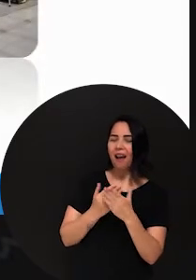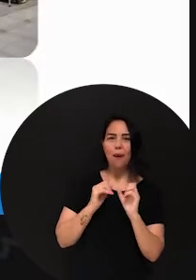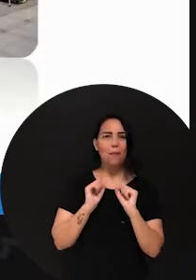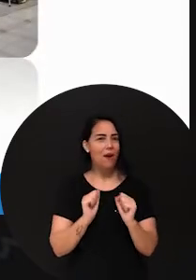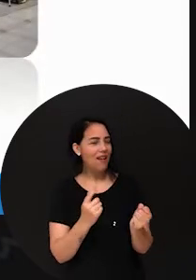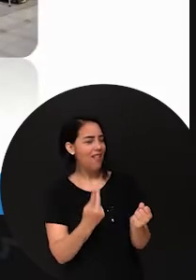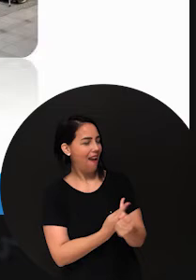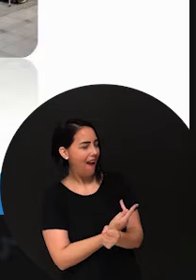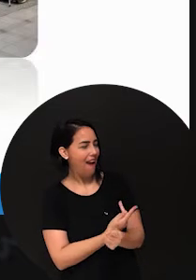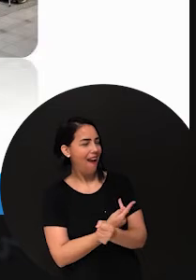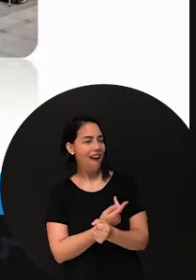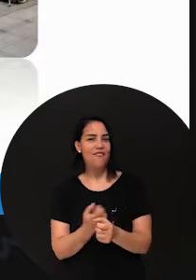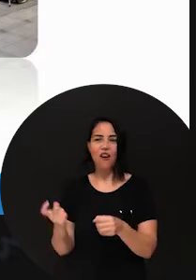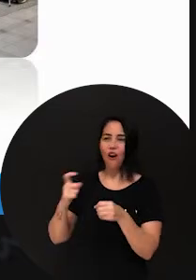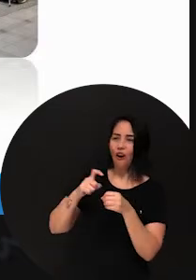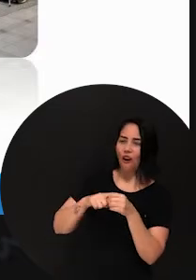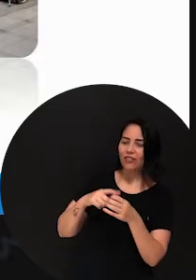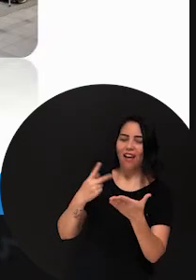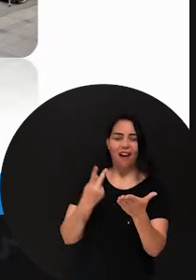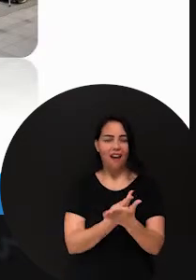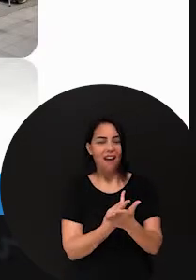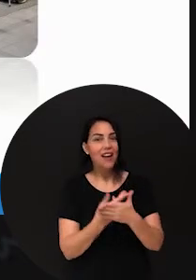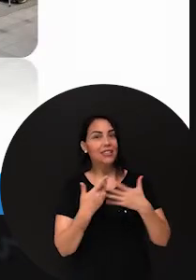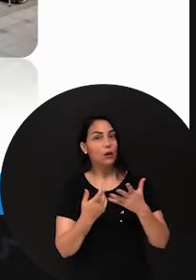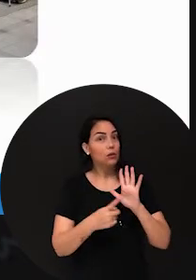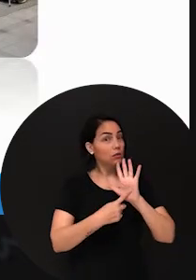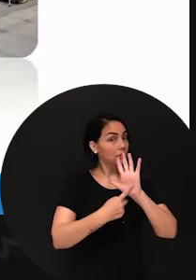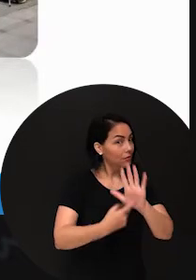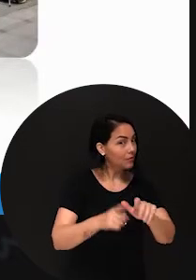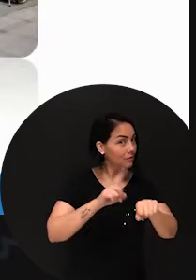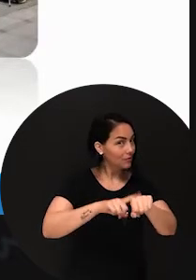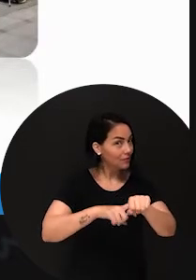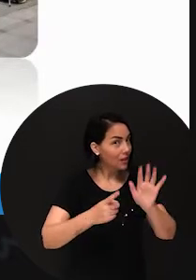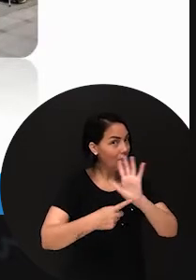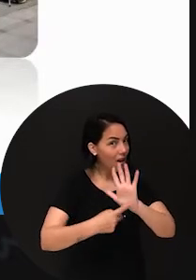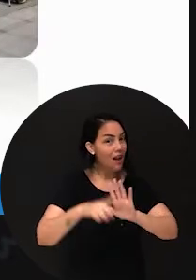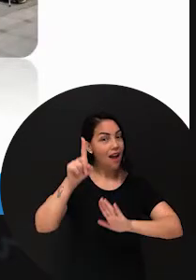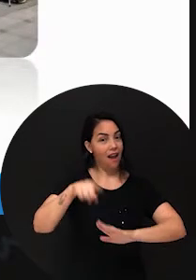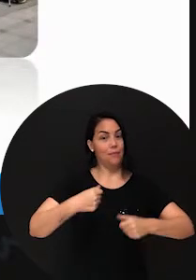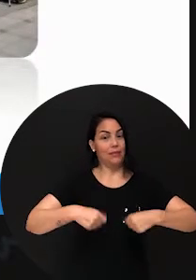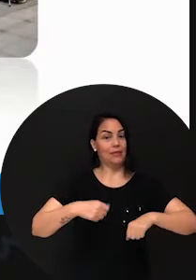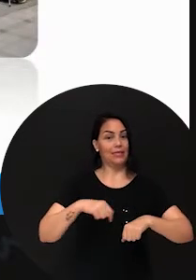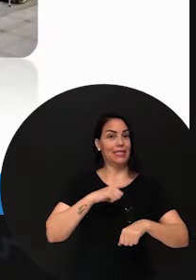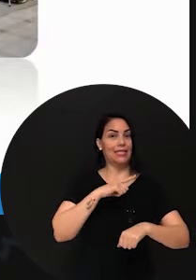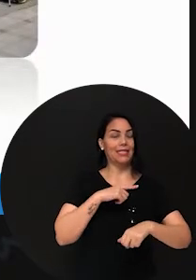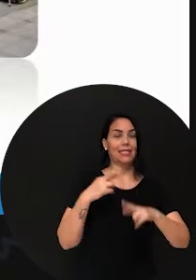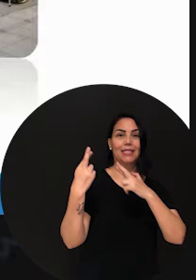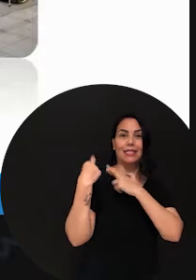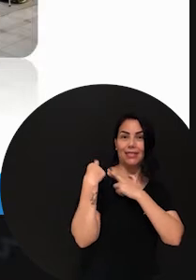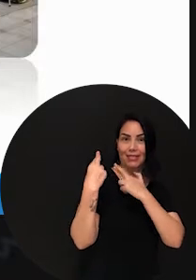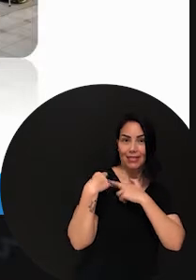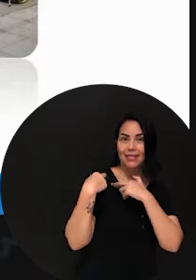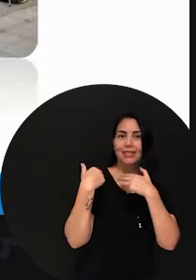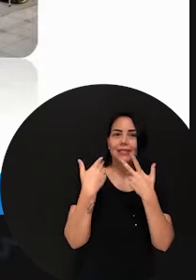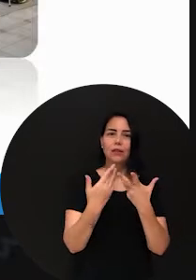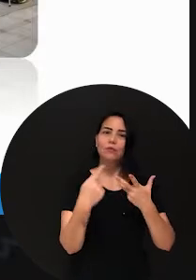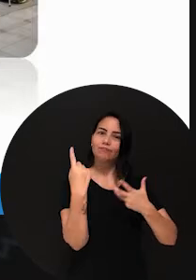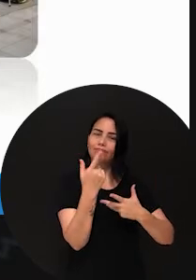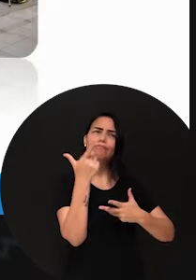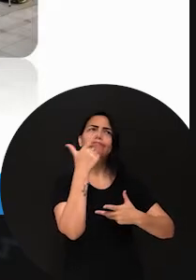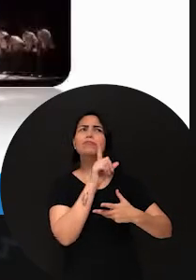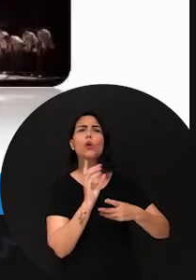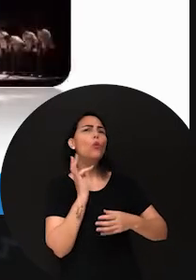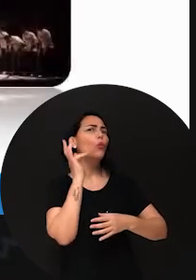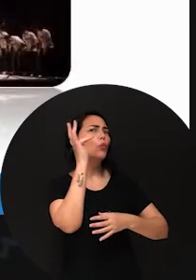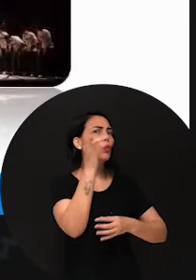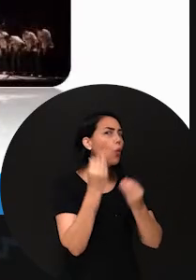à vontade, voltando, ali tu já tem uma responsabilidade muito maior, para poder, né, chegar onde? Na nossa mostra,